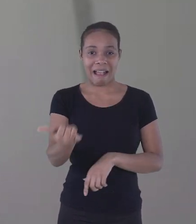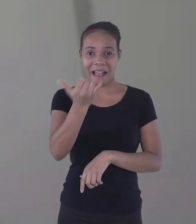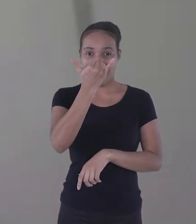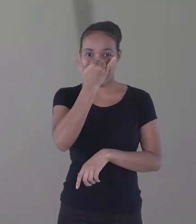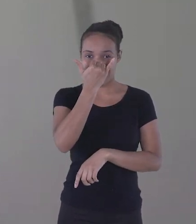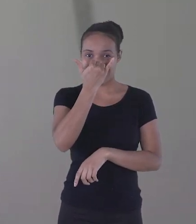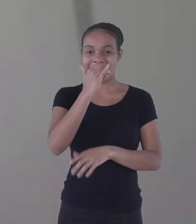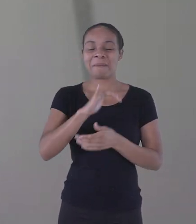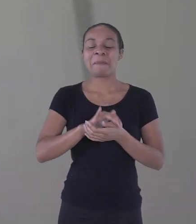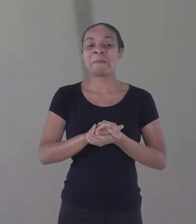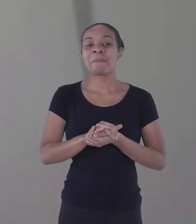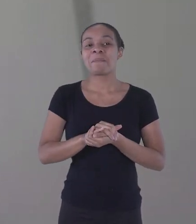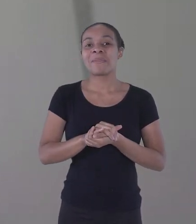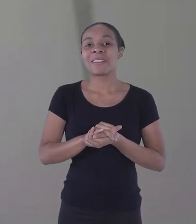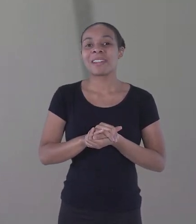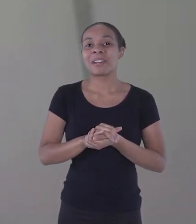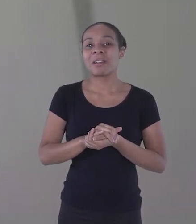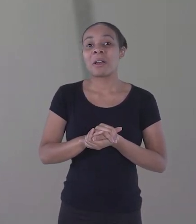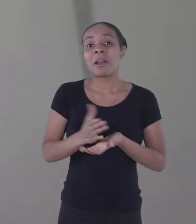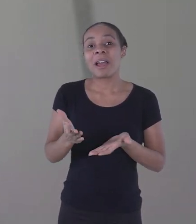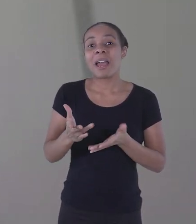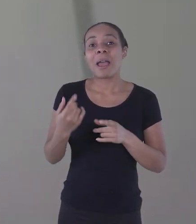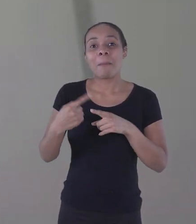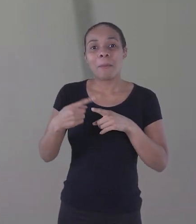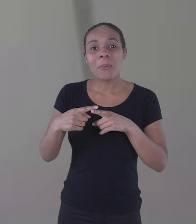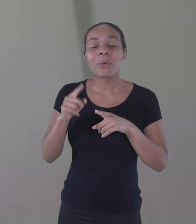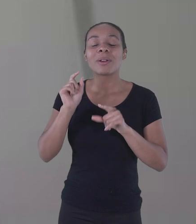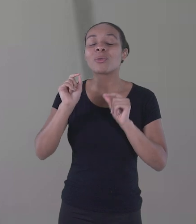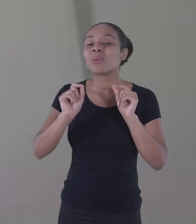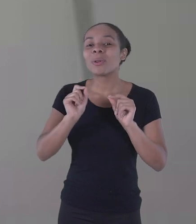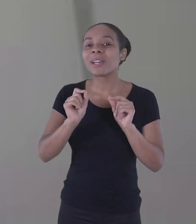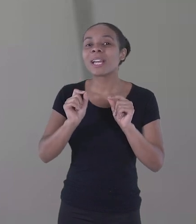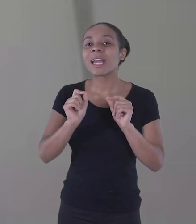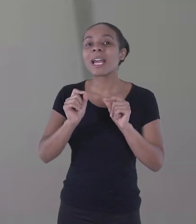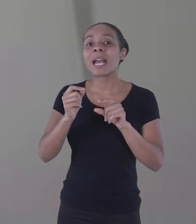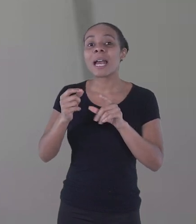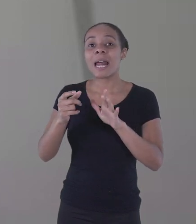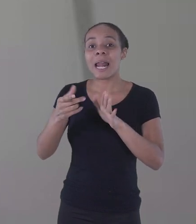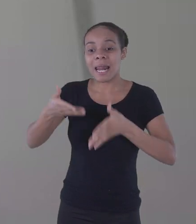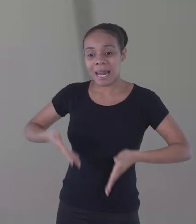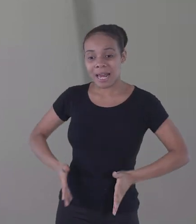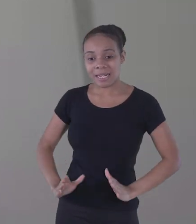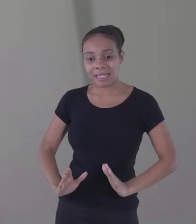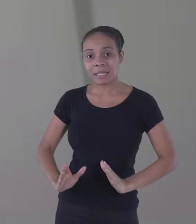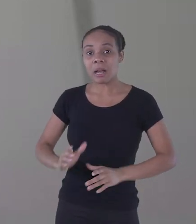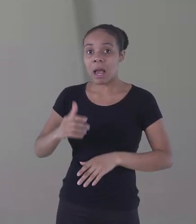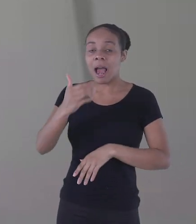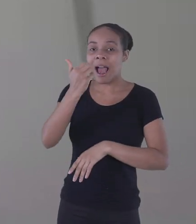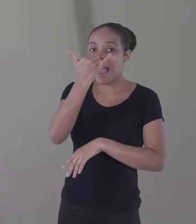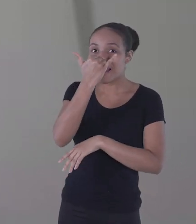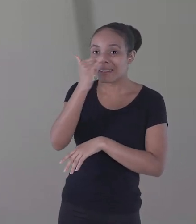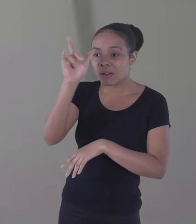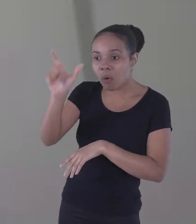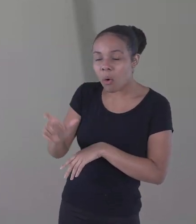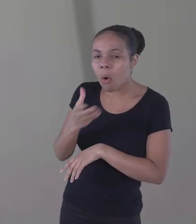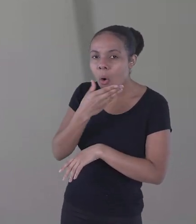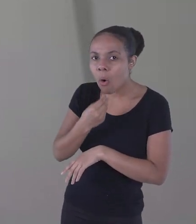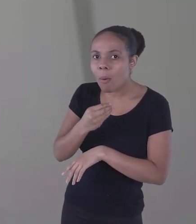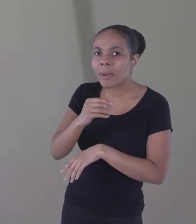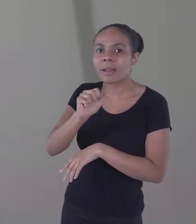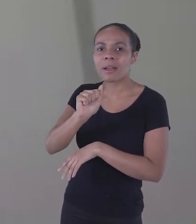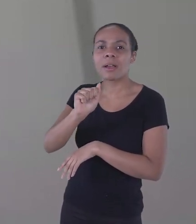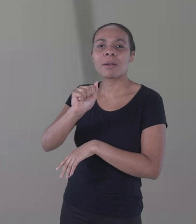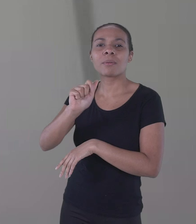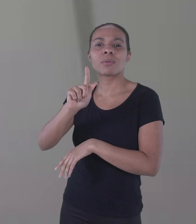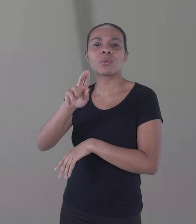Agostinho é que ele nasceu muito antes de Freud. Então, na falta de um bom terapeuta, ele